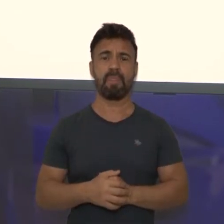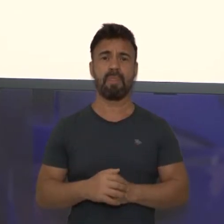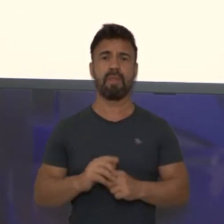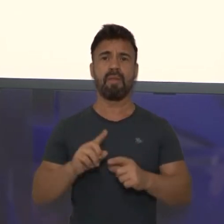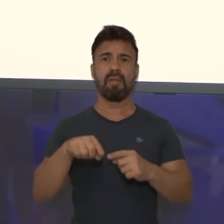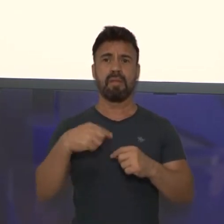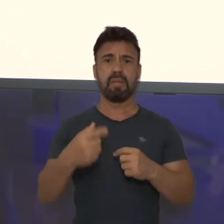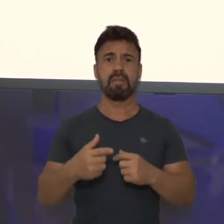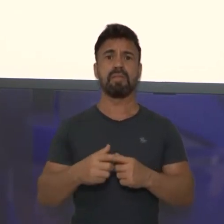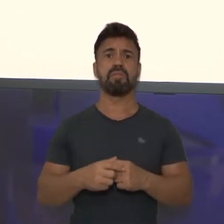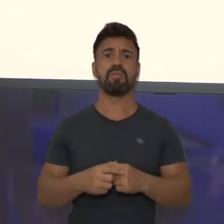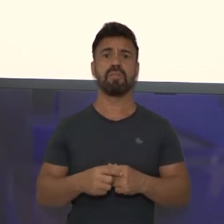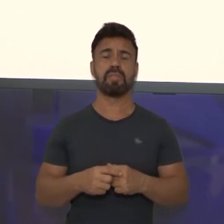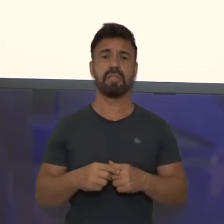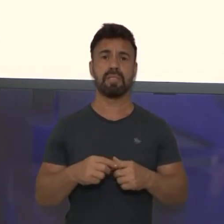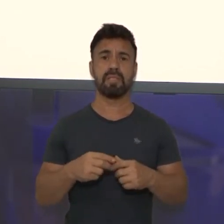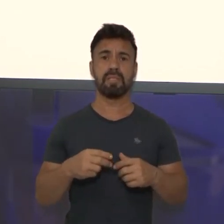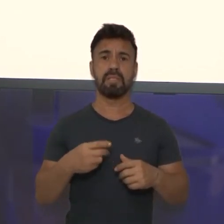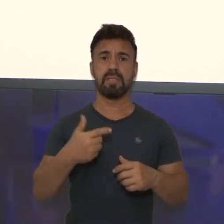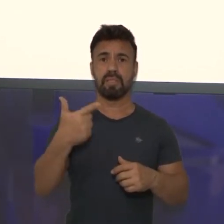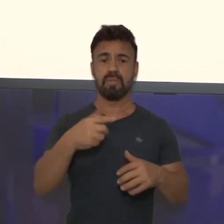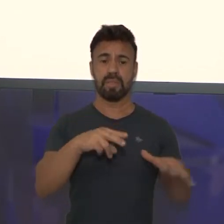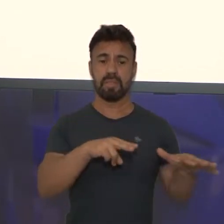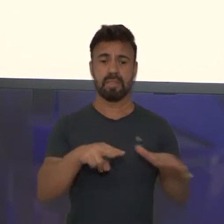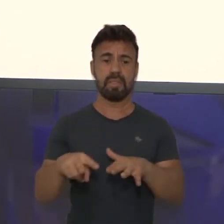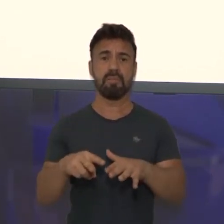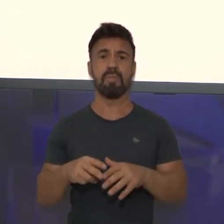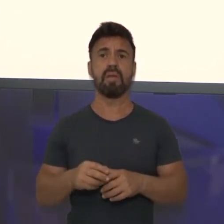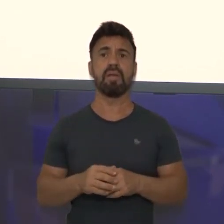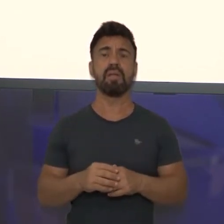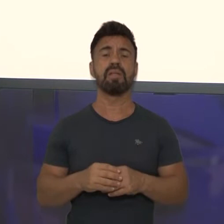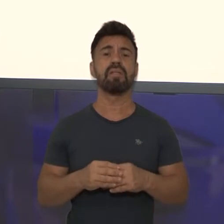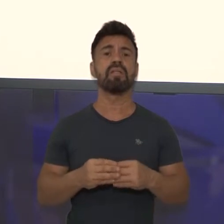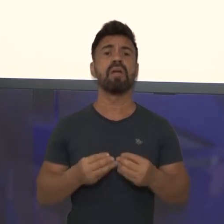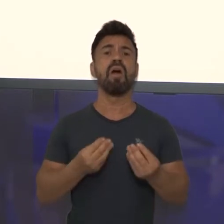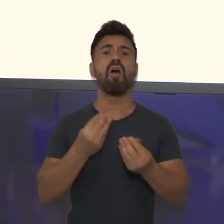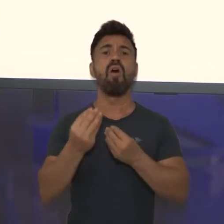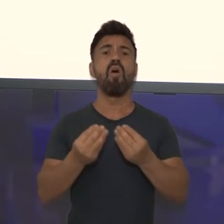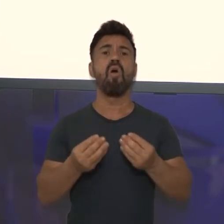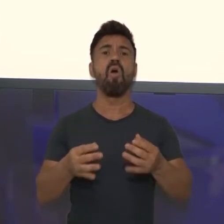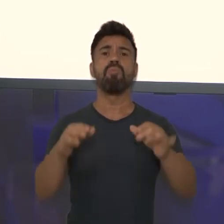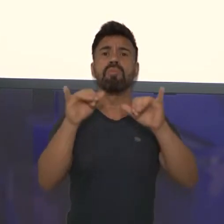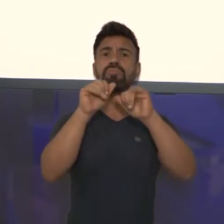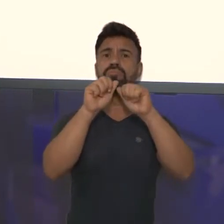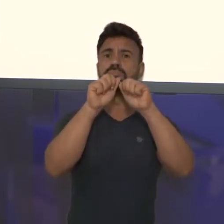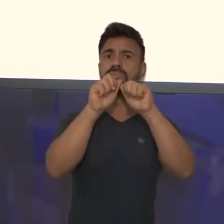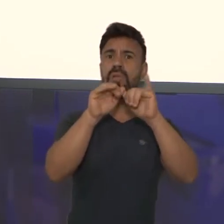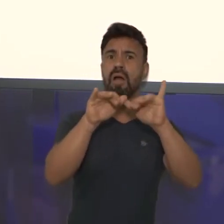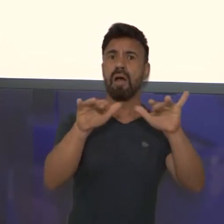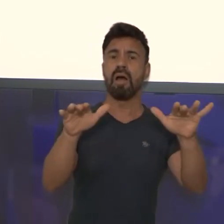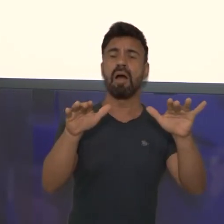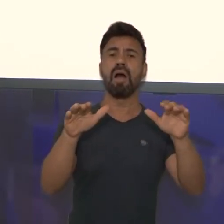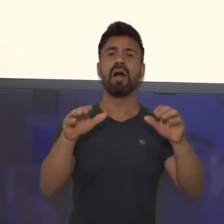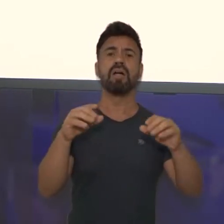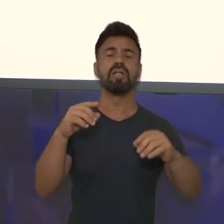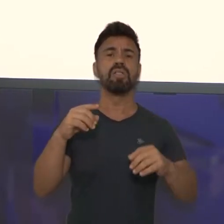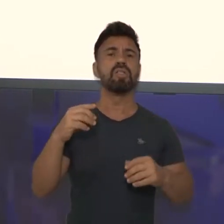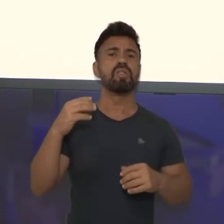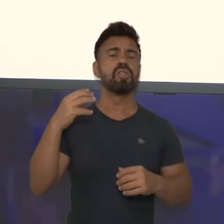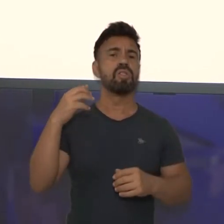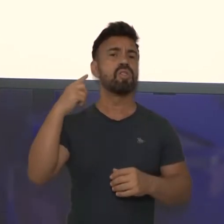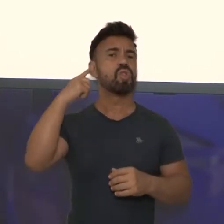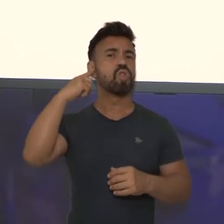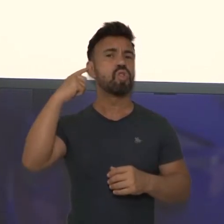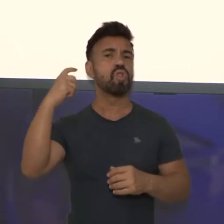Seguindo para o material da segunda semana, ele está falando um pouco sobre transmissão e recepção de som e imagem. Então, você tem